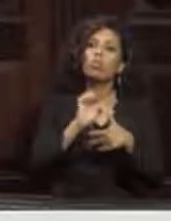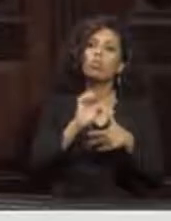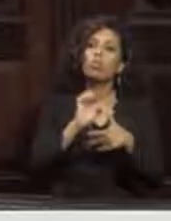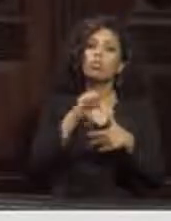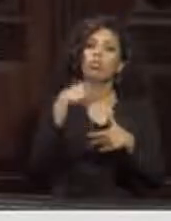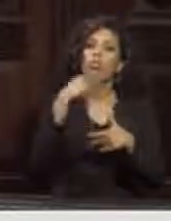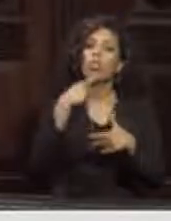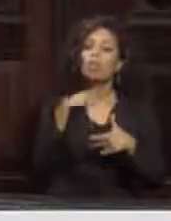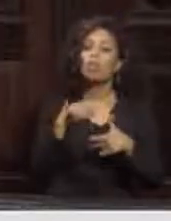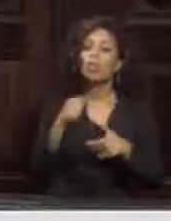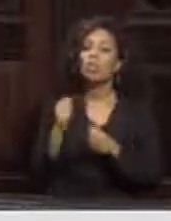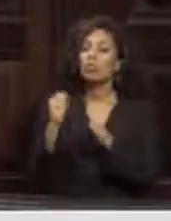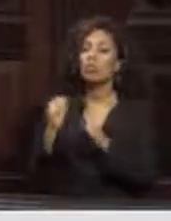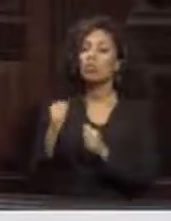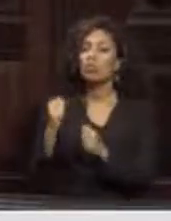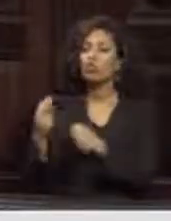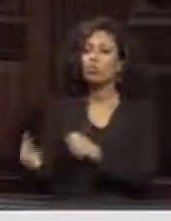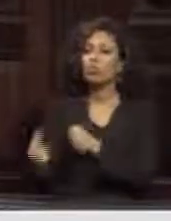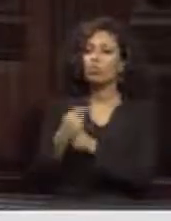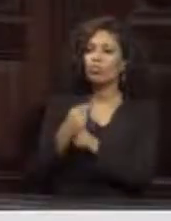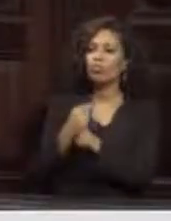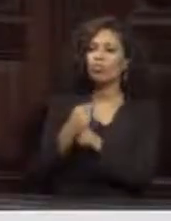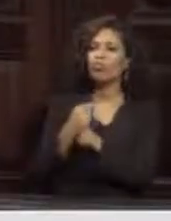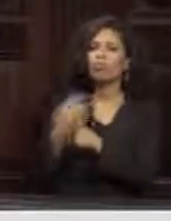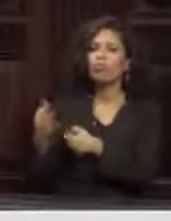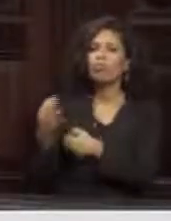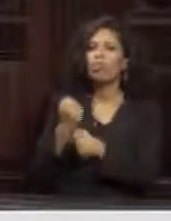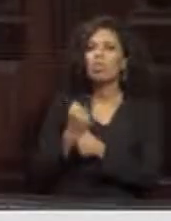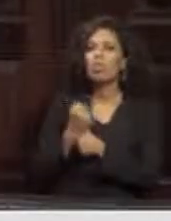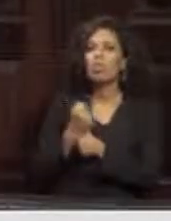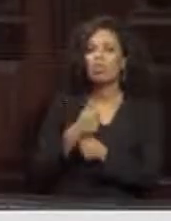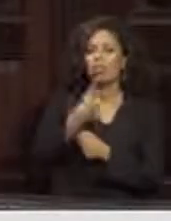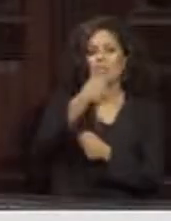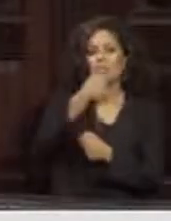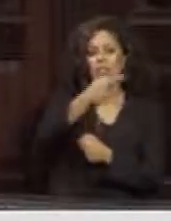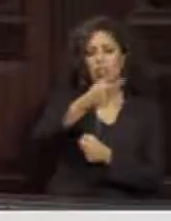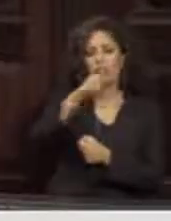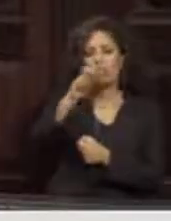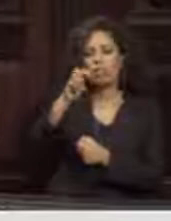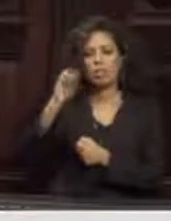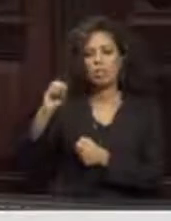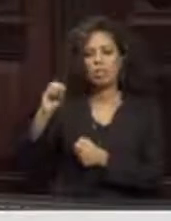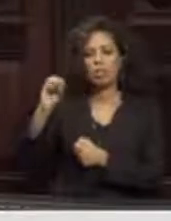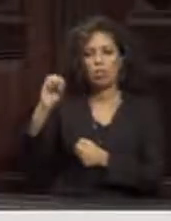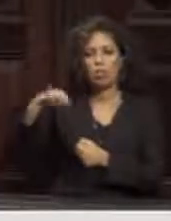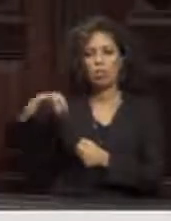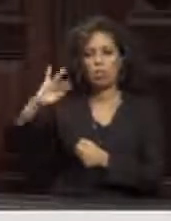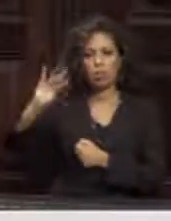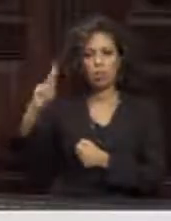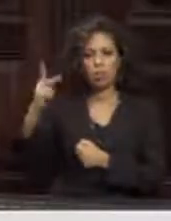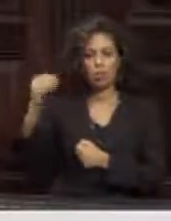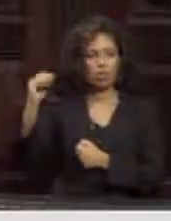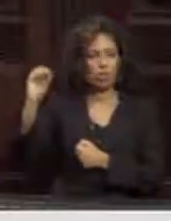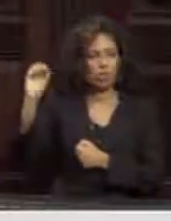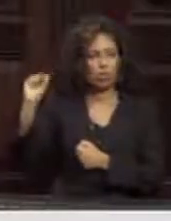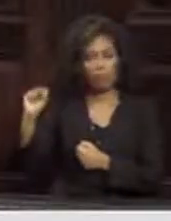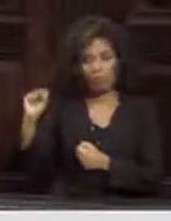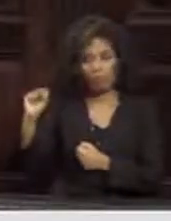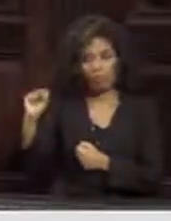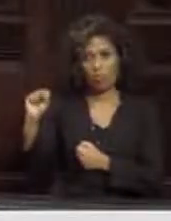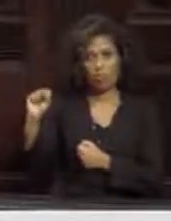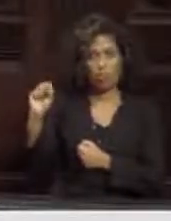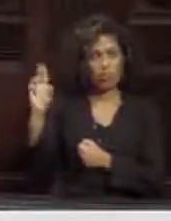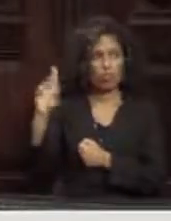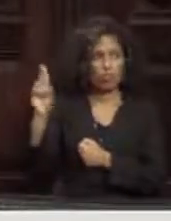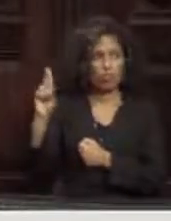empréstimos de 750 milhões de reais, com a mesma finalidade, ou